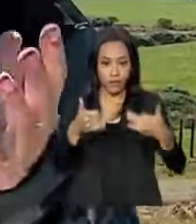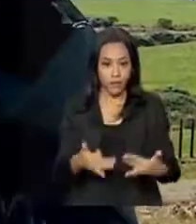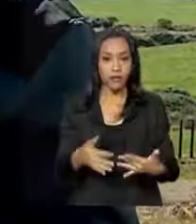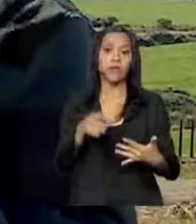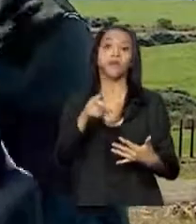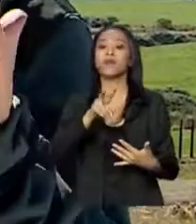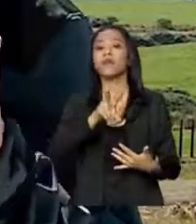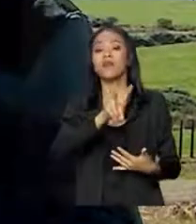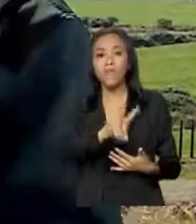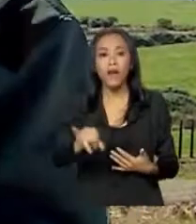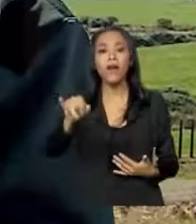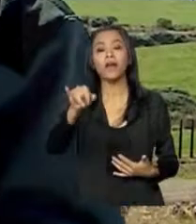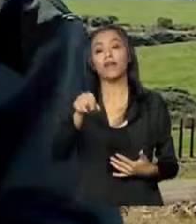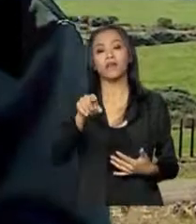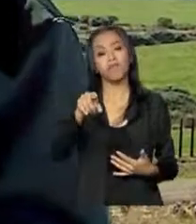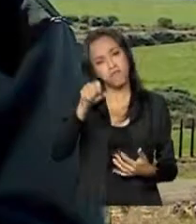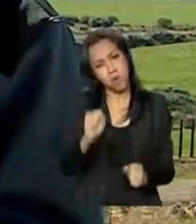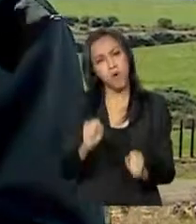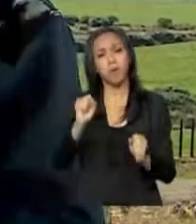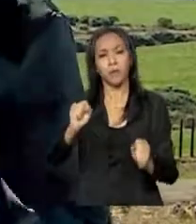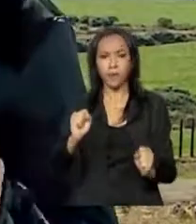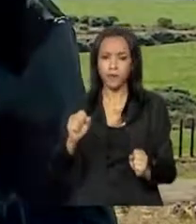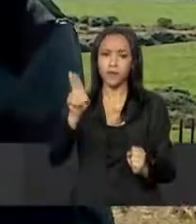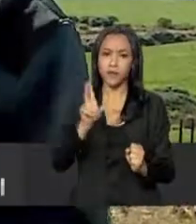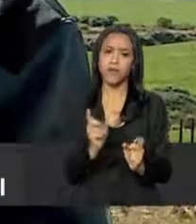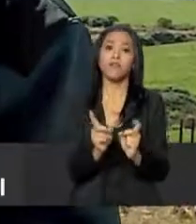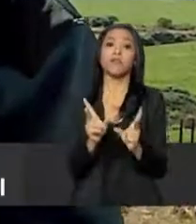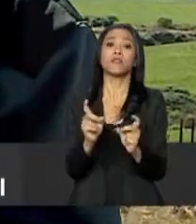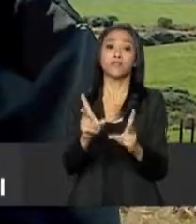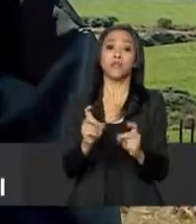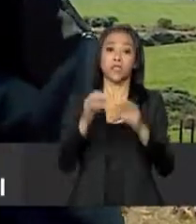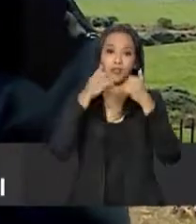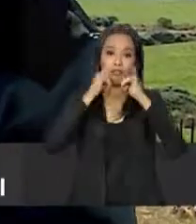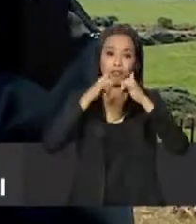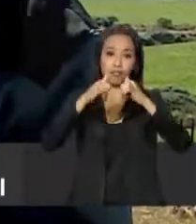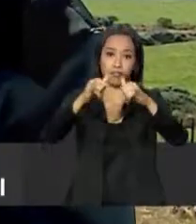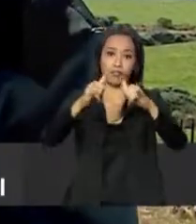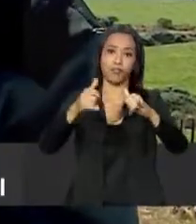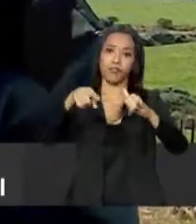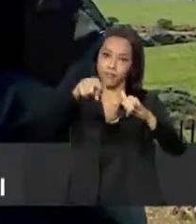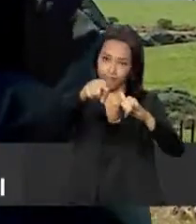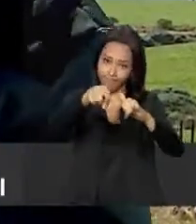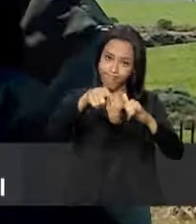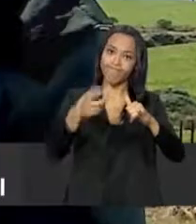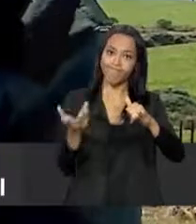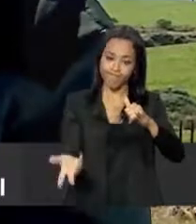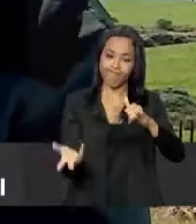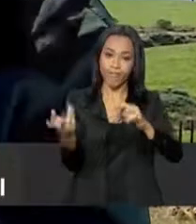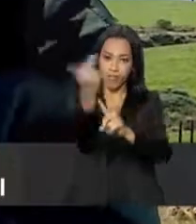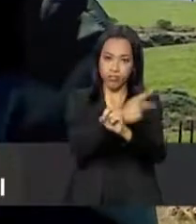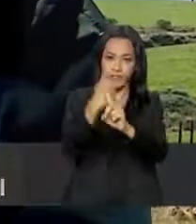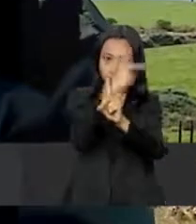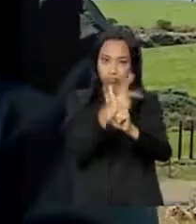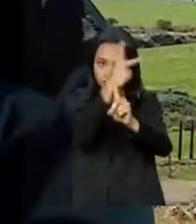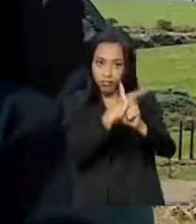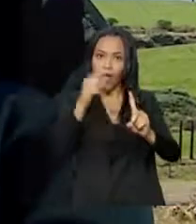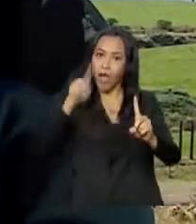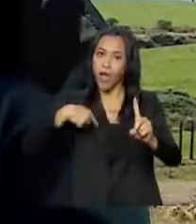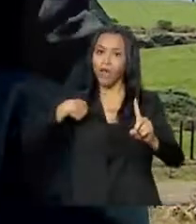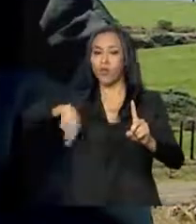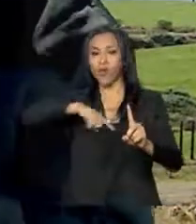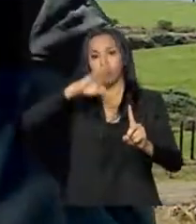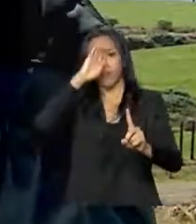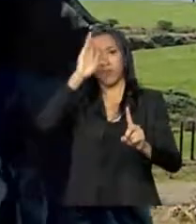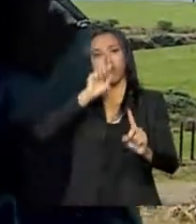né? Ela poderá ser vendida no mercado livre de energia, não é? Nosso principal objetivo